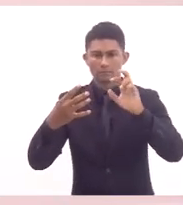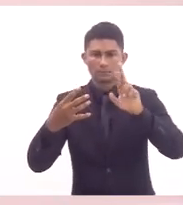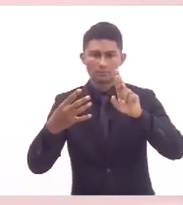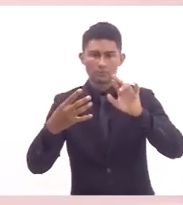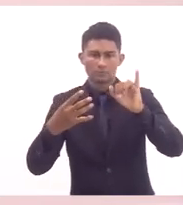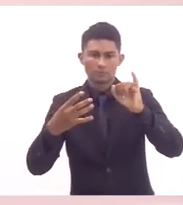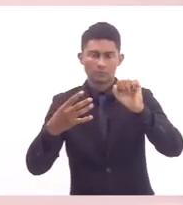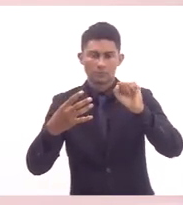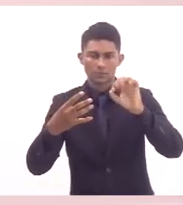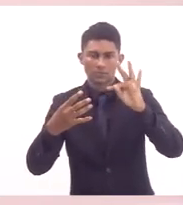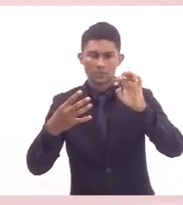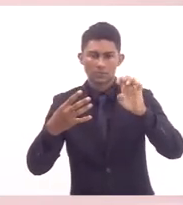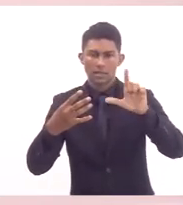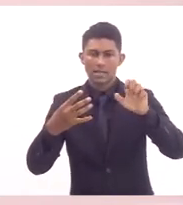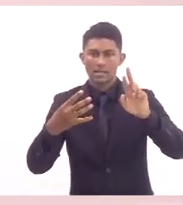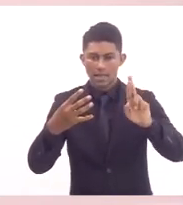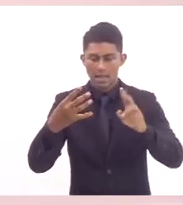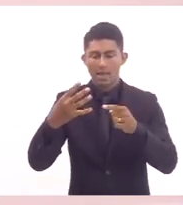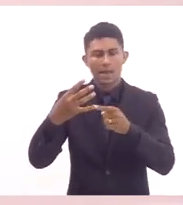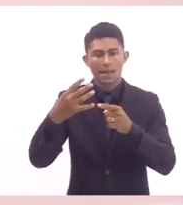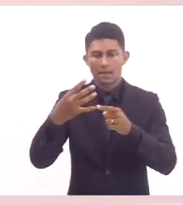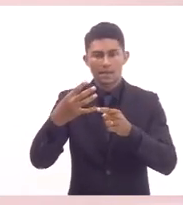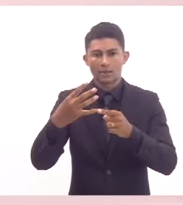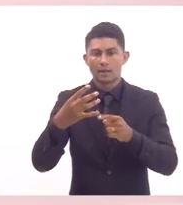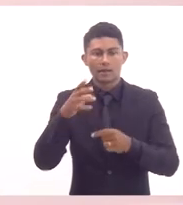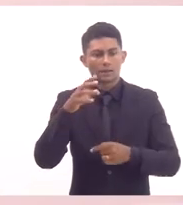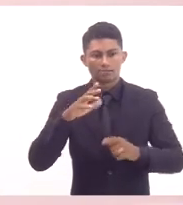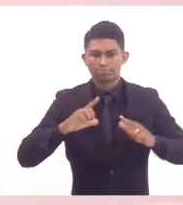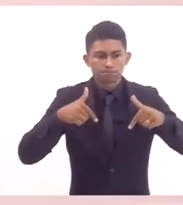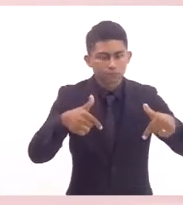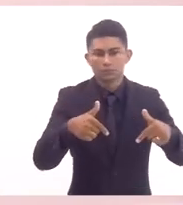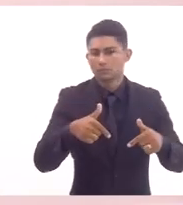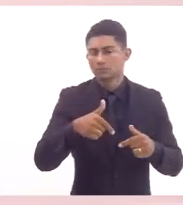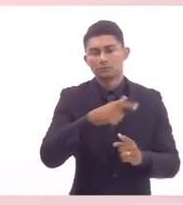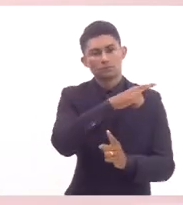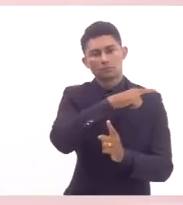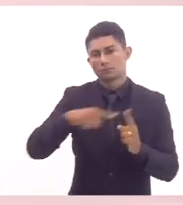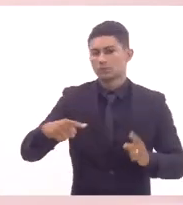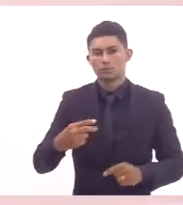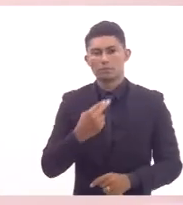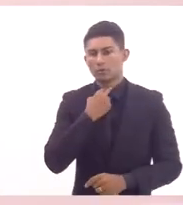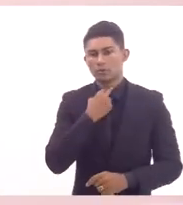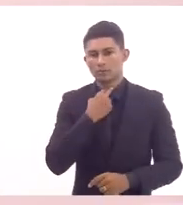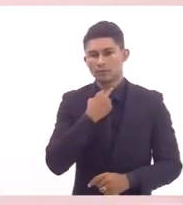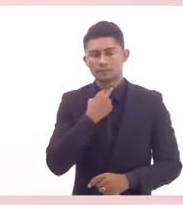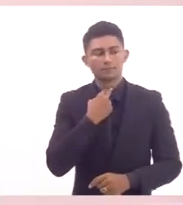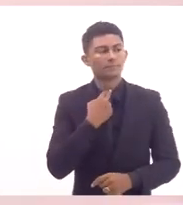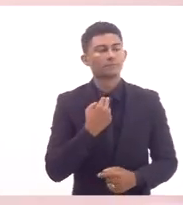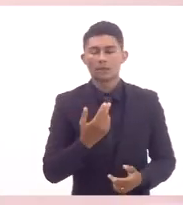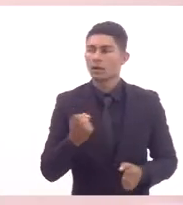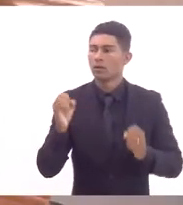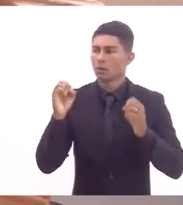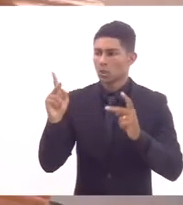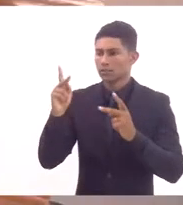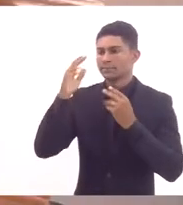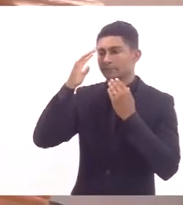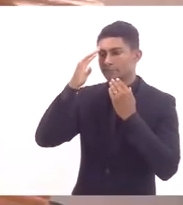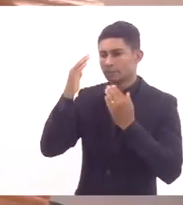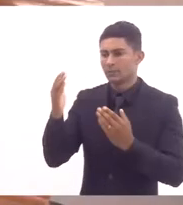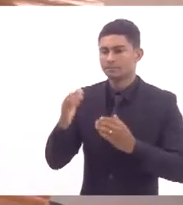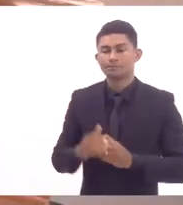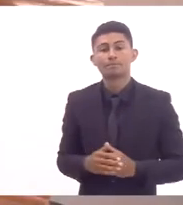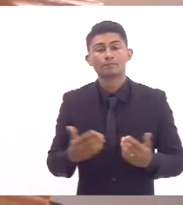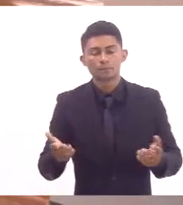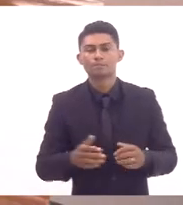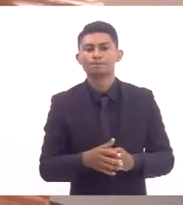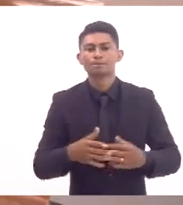tá 2016 Então acho que é esse é um caminho tá bom obrigado deixa eu dar